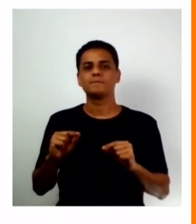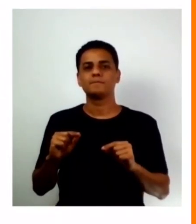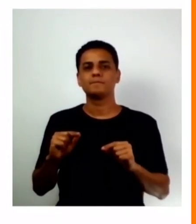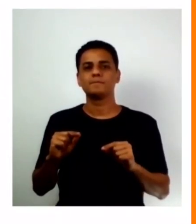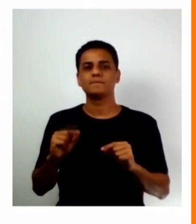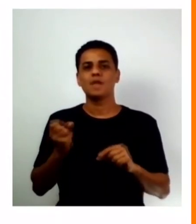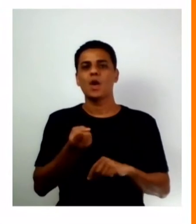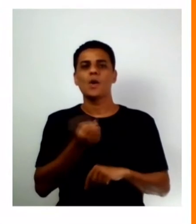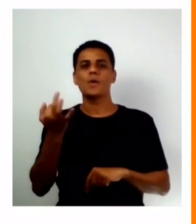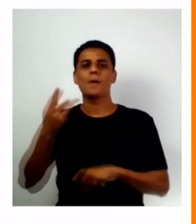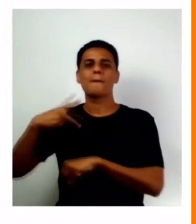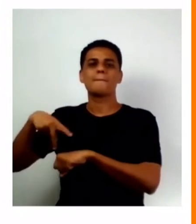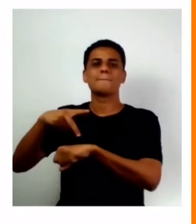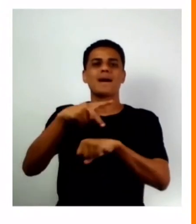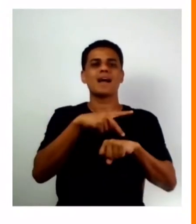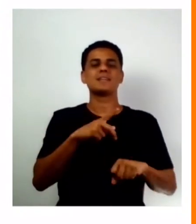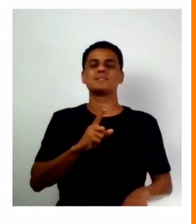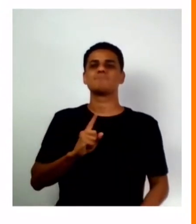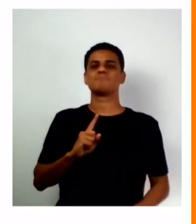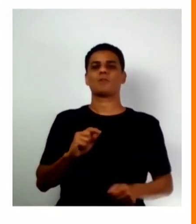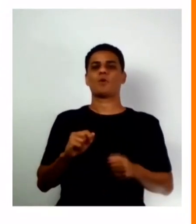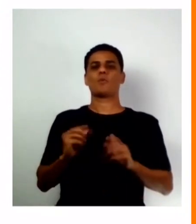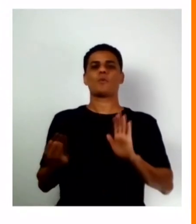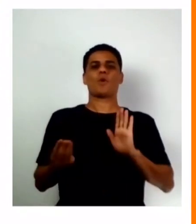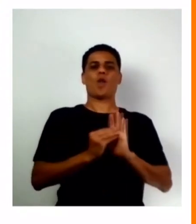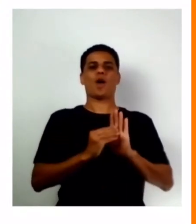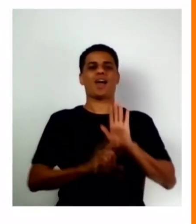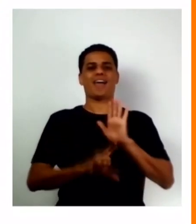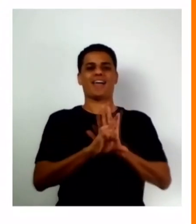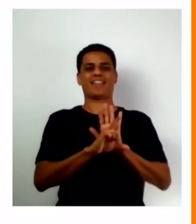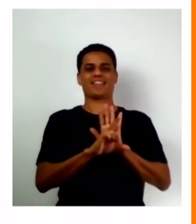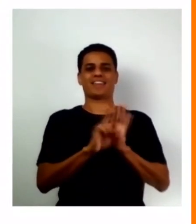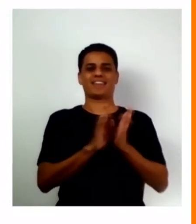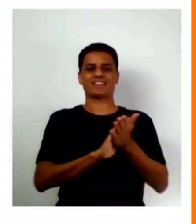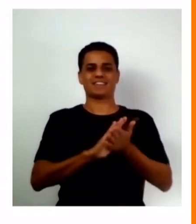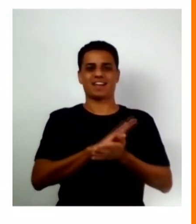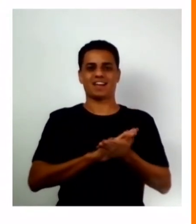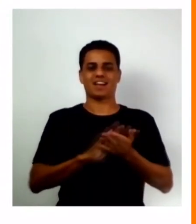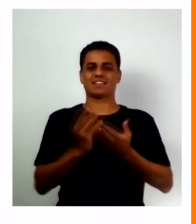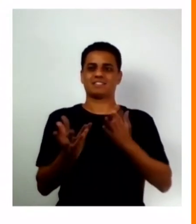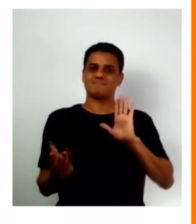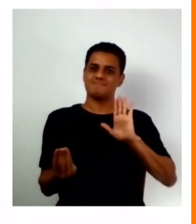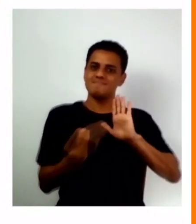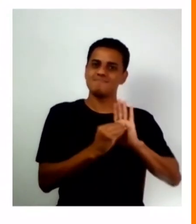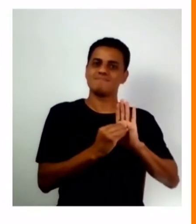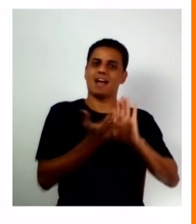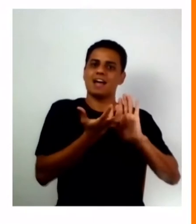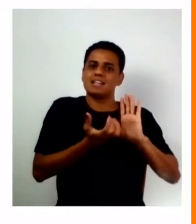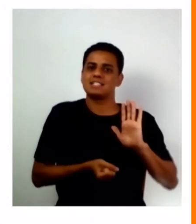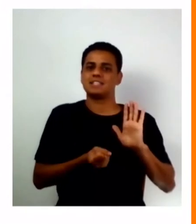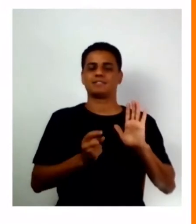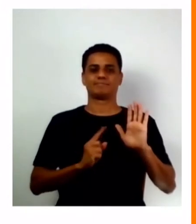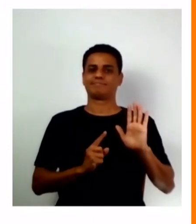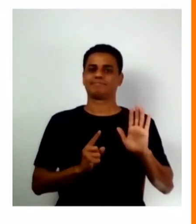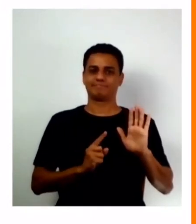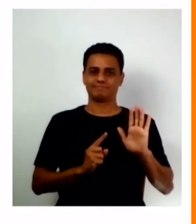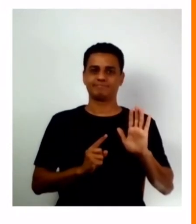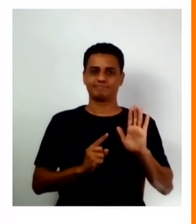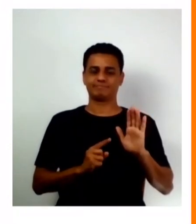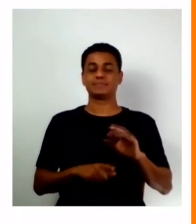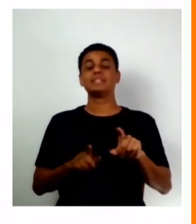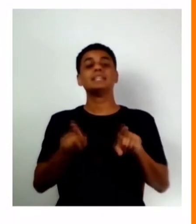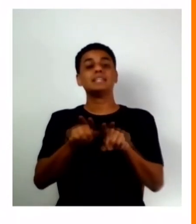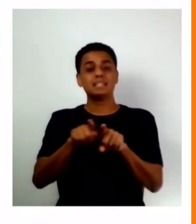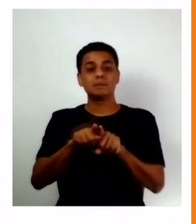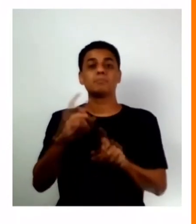países não o han aplicado as suas leis e as suas formas de fazer. E outra questão importante em temas de